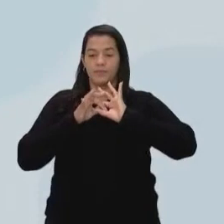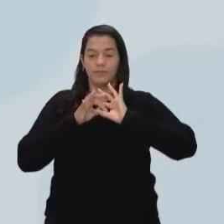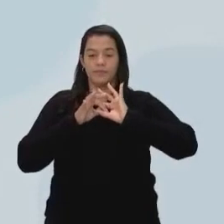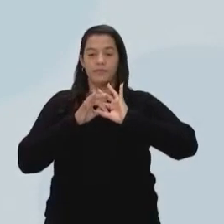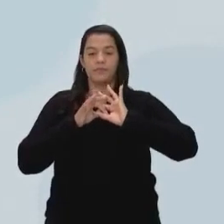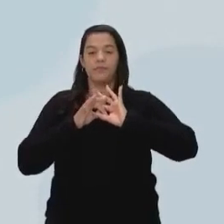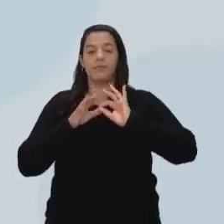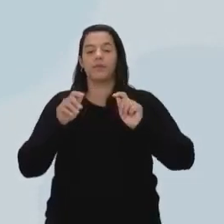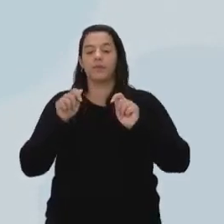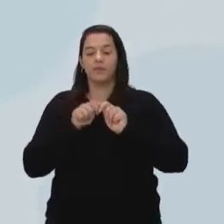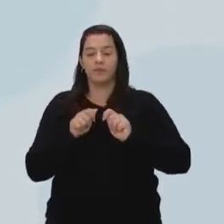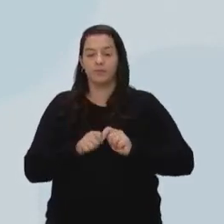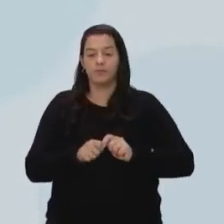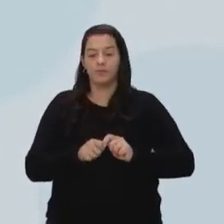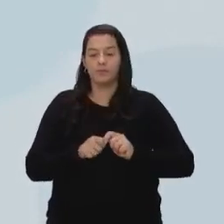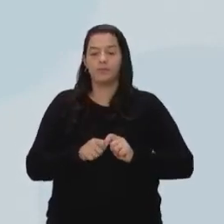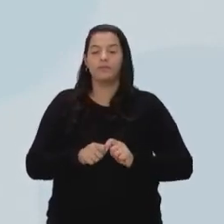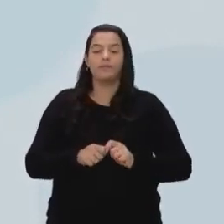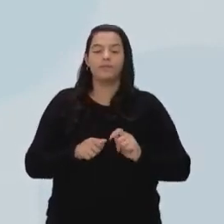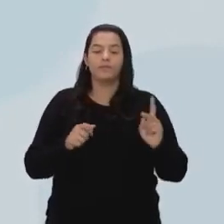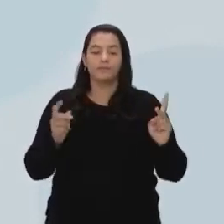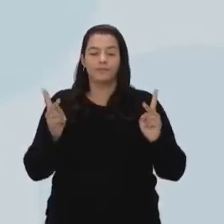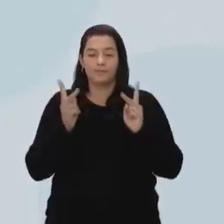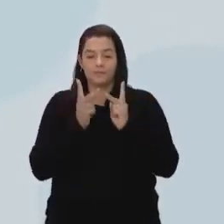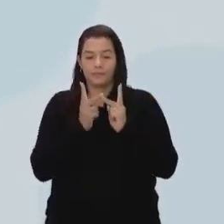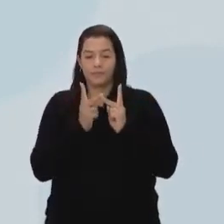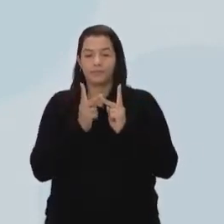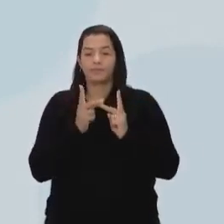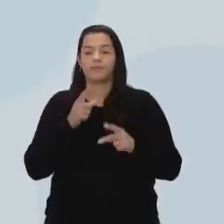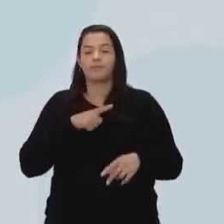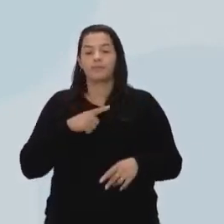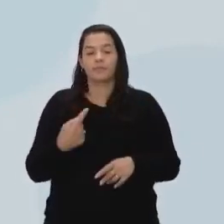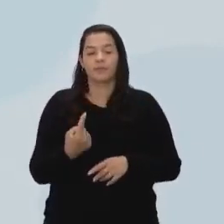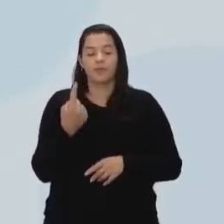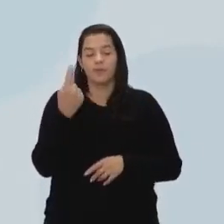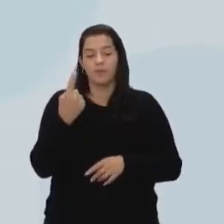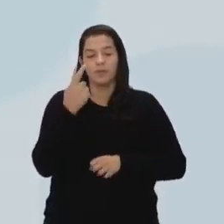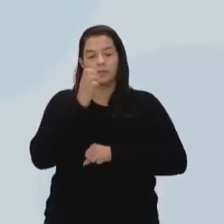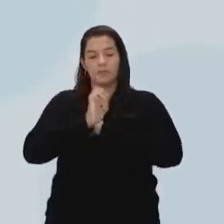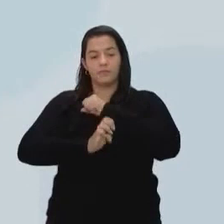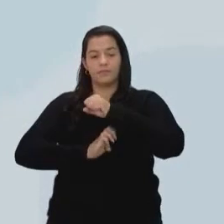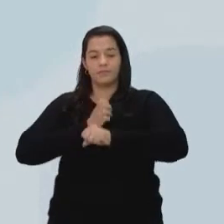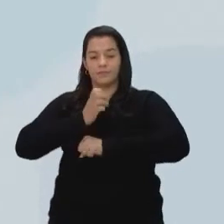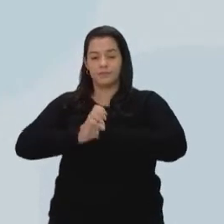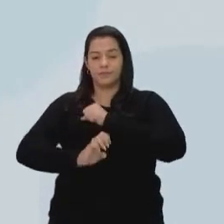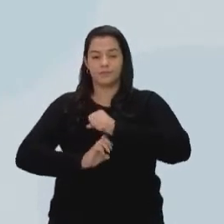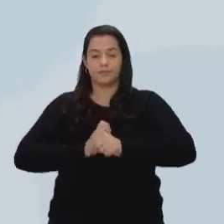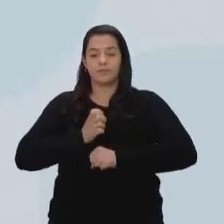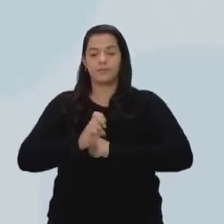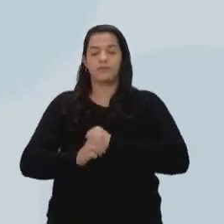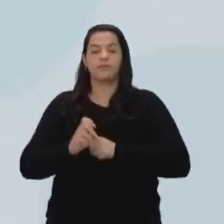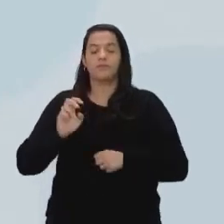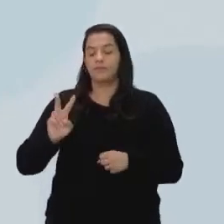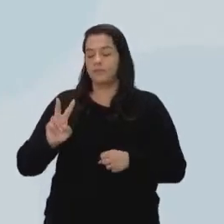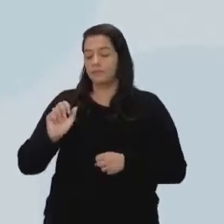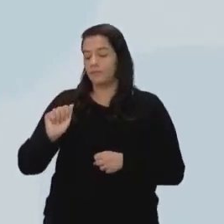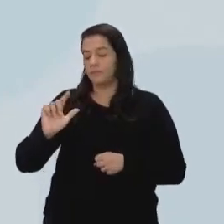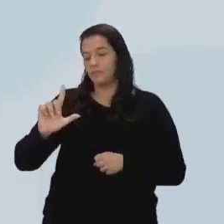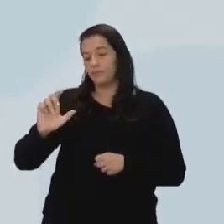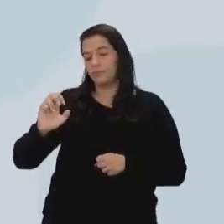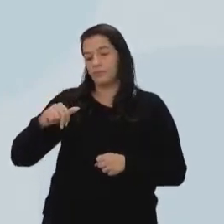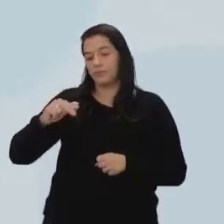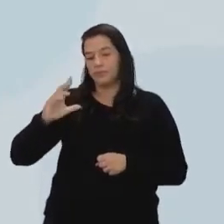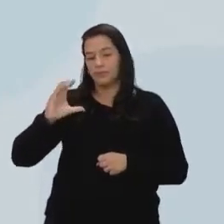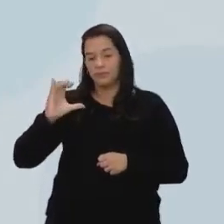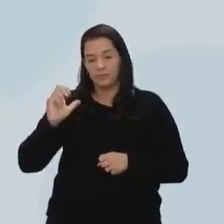elétrons, a formação de um par de elétrons entre um elétron da camada de valência do carbono